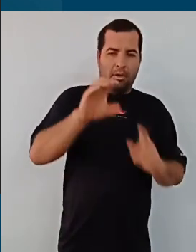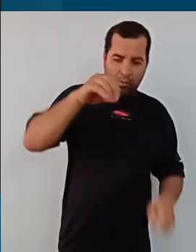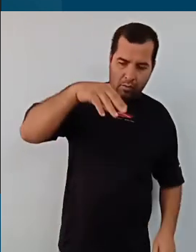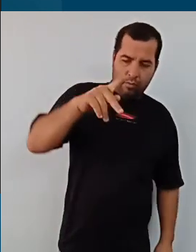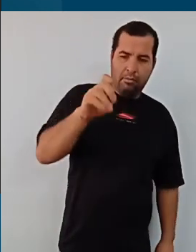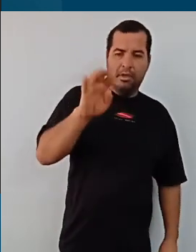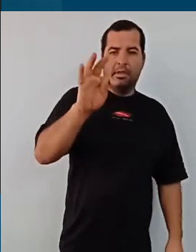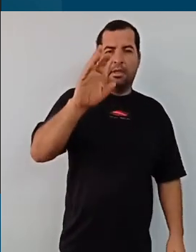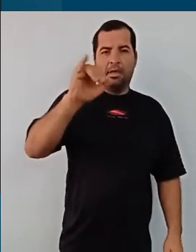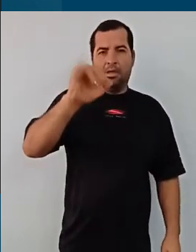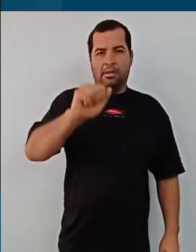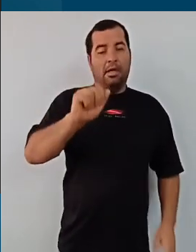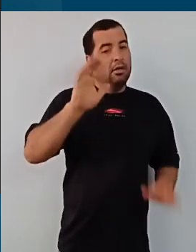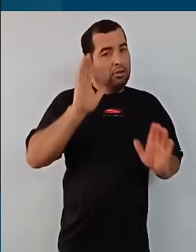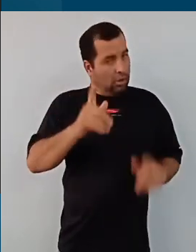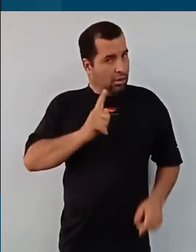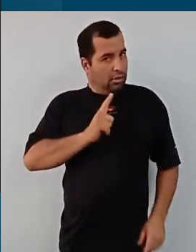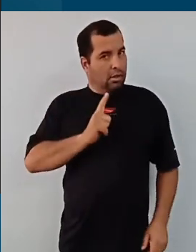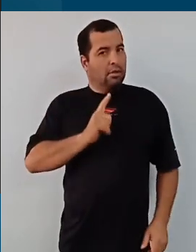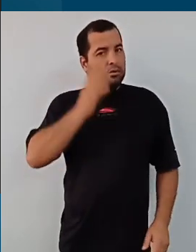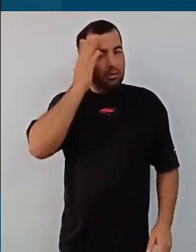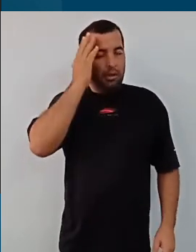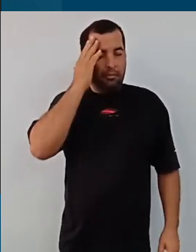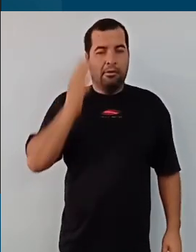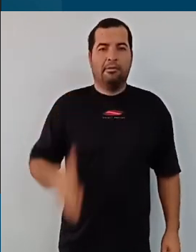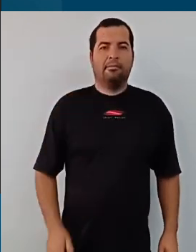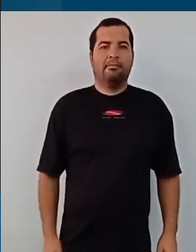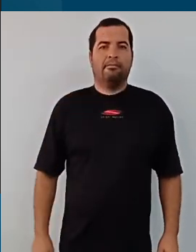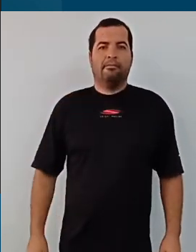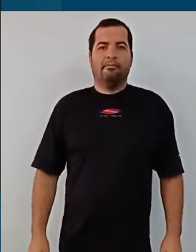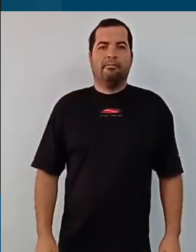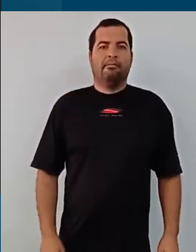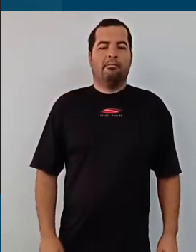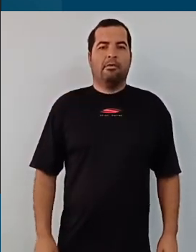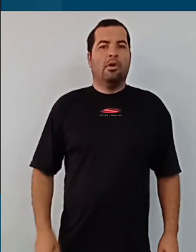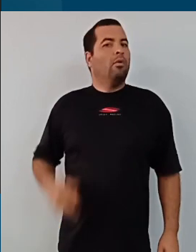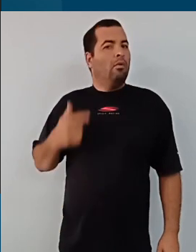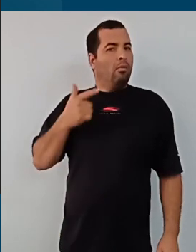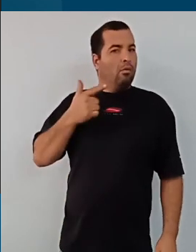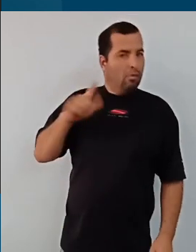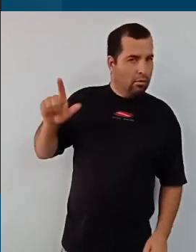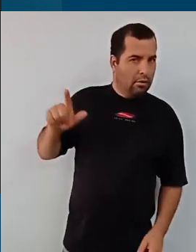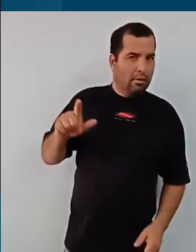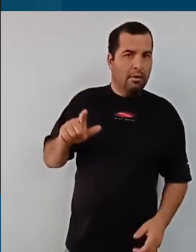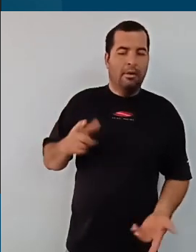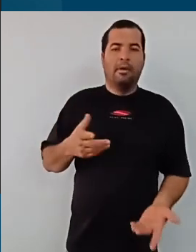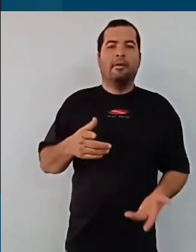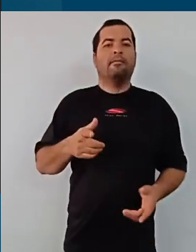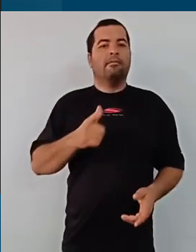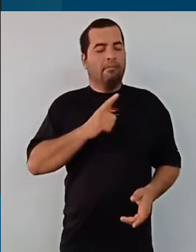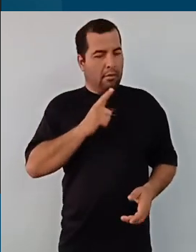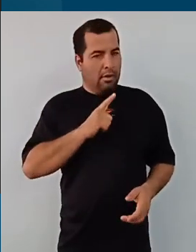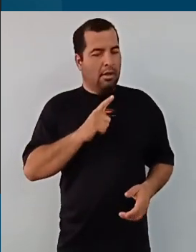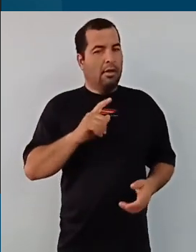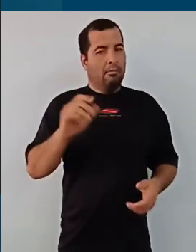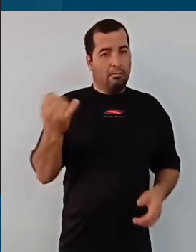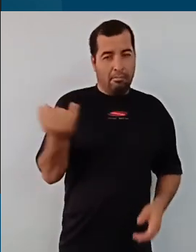estabilizadas. A outra ferramenta que não pode ser descuidada é a